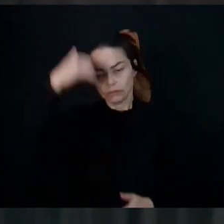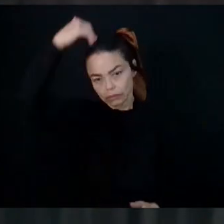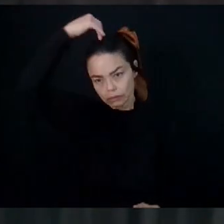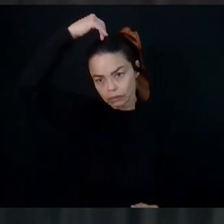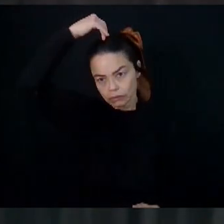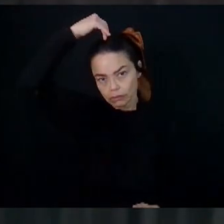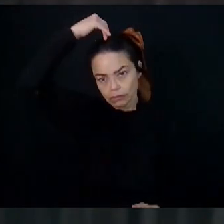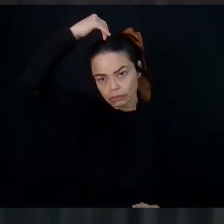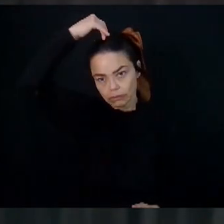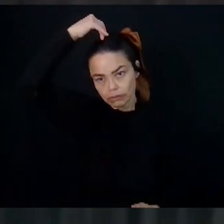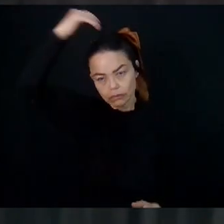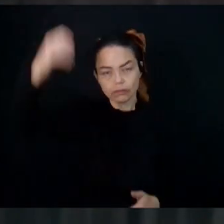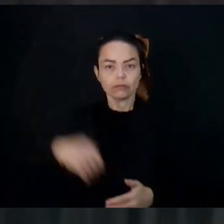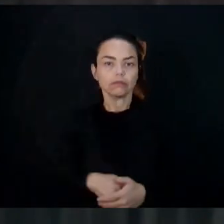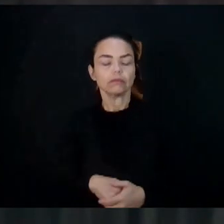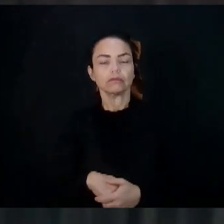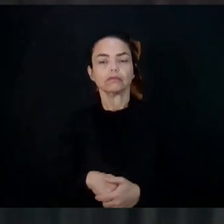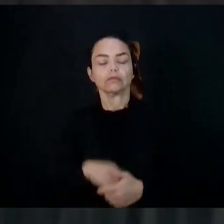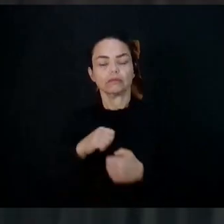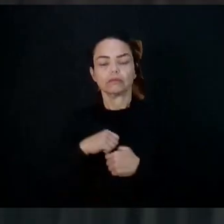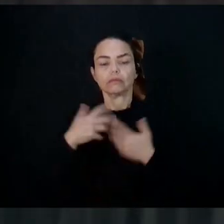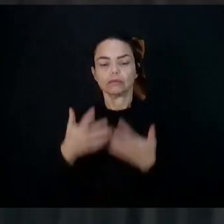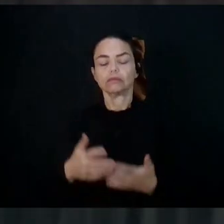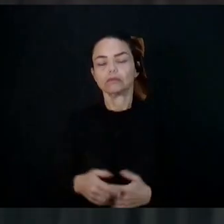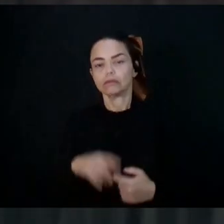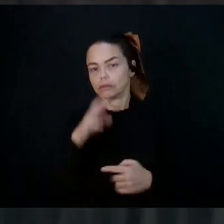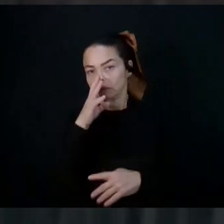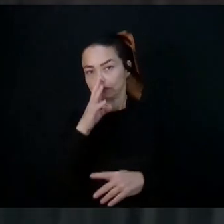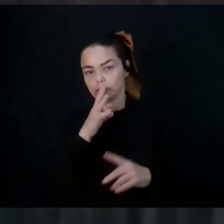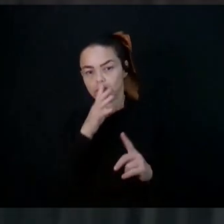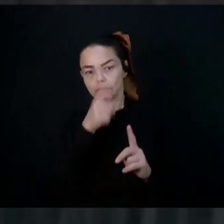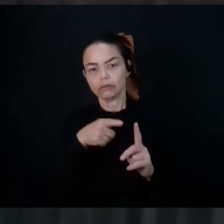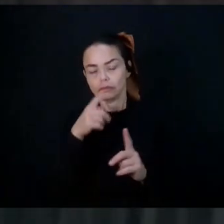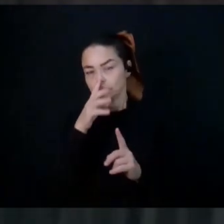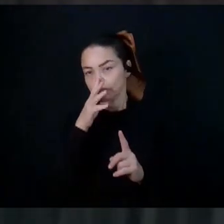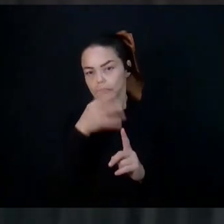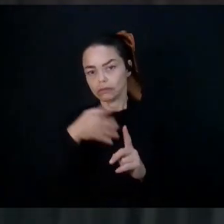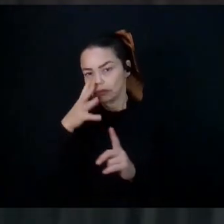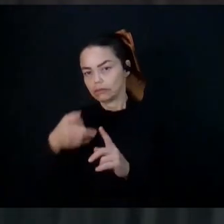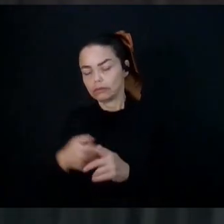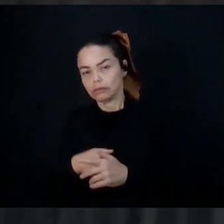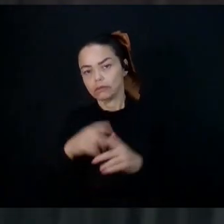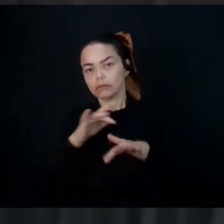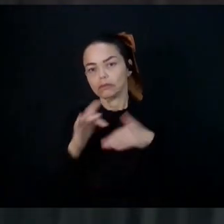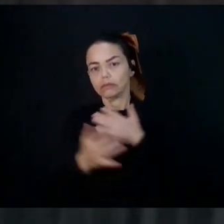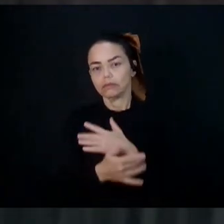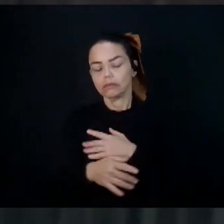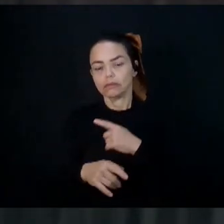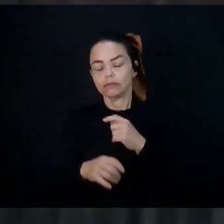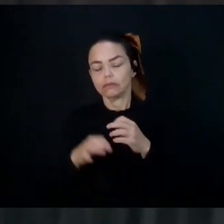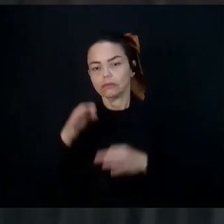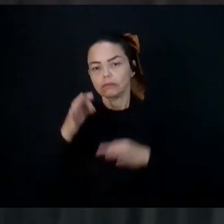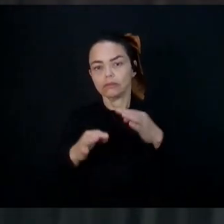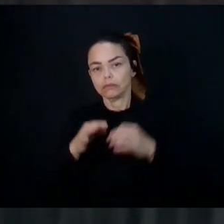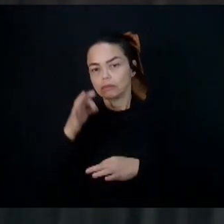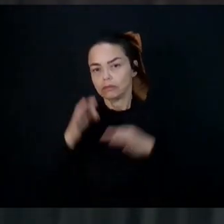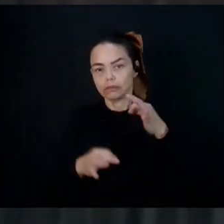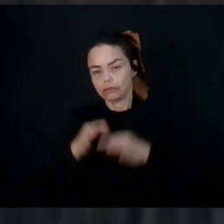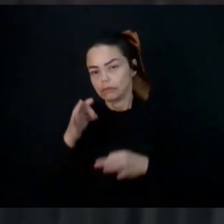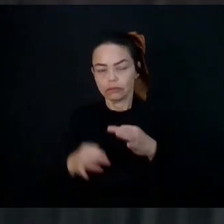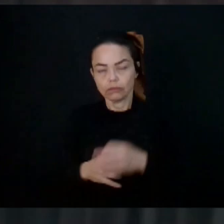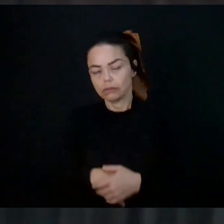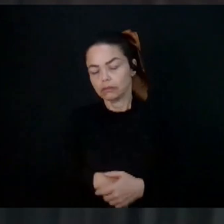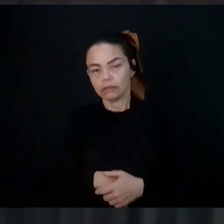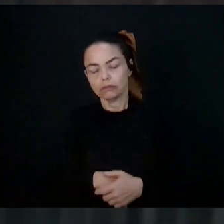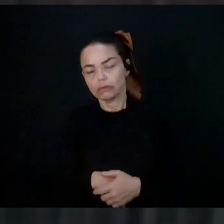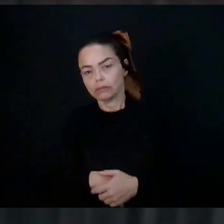para fora, os apontamentos das redes sociais, esse julgamento. Então, falar sobre